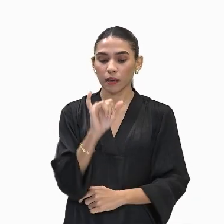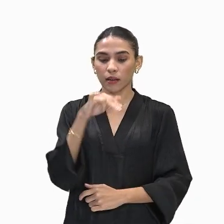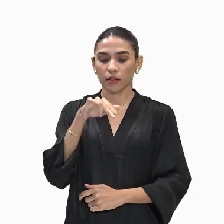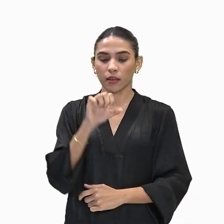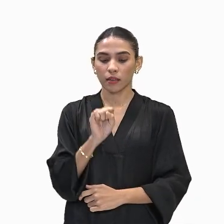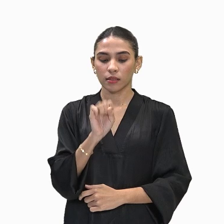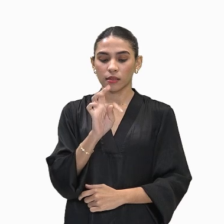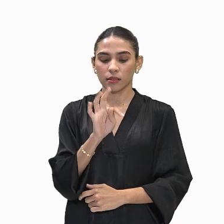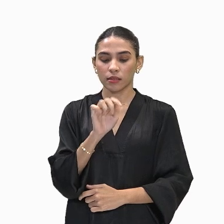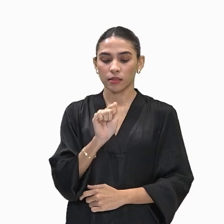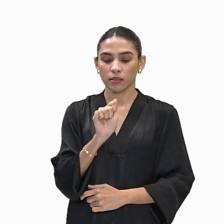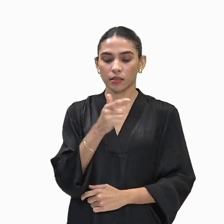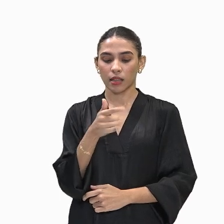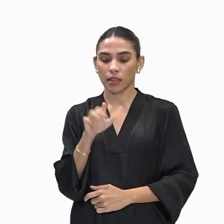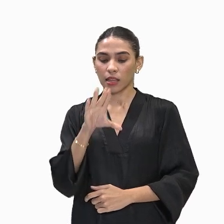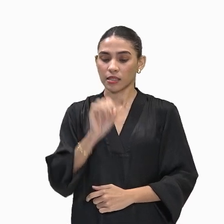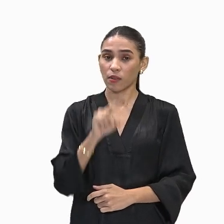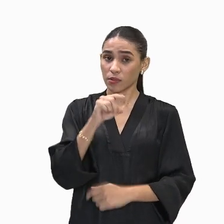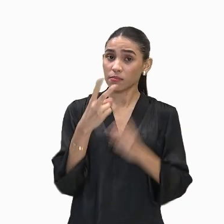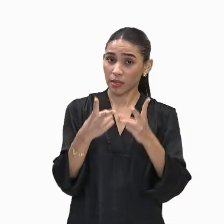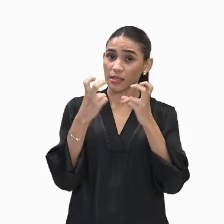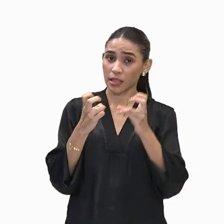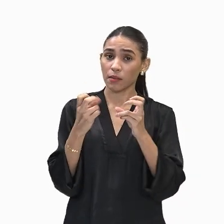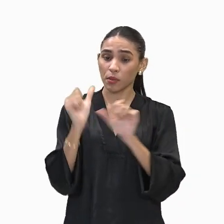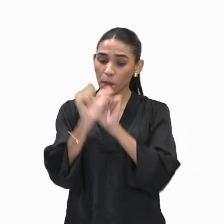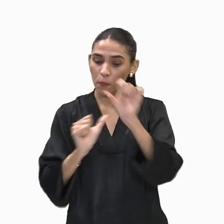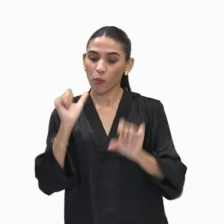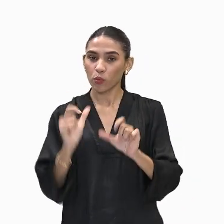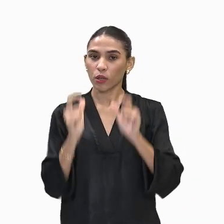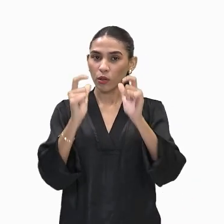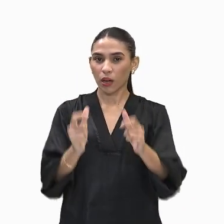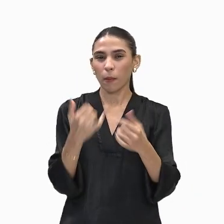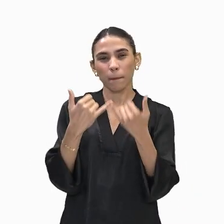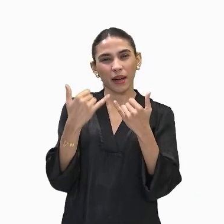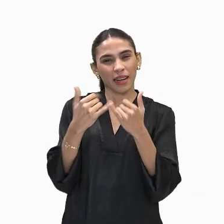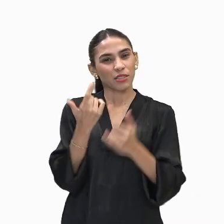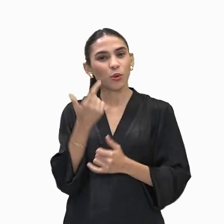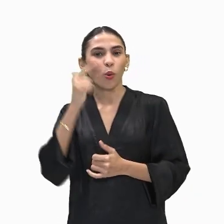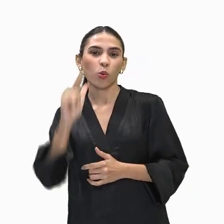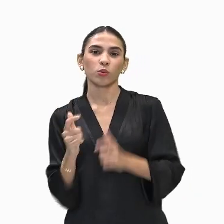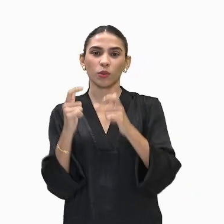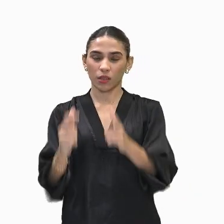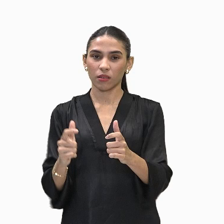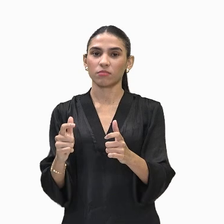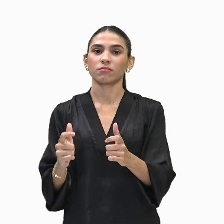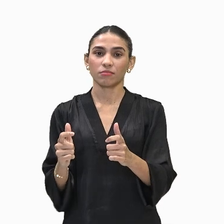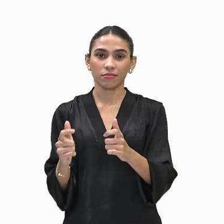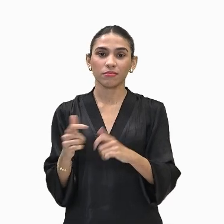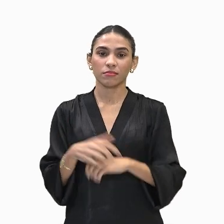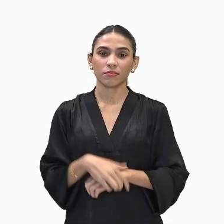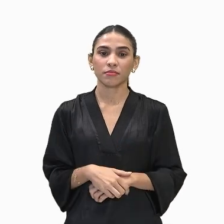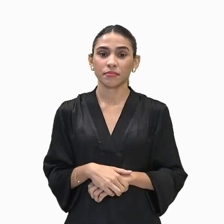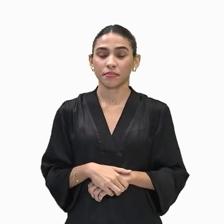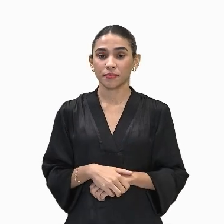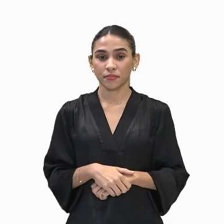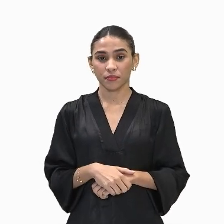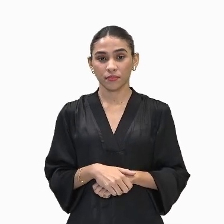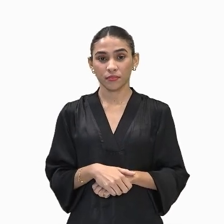percebe que o lugar se transforma, é como se fosse outro ambiente, outro lugar. E